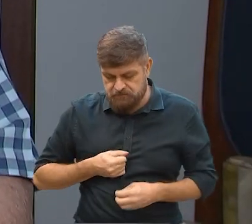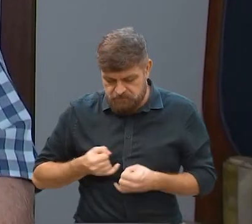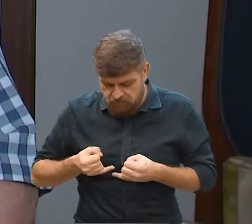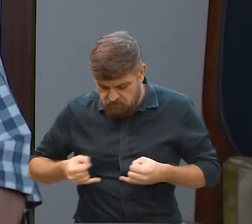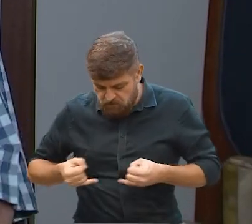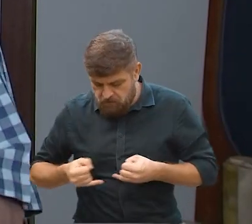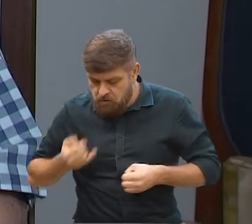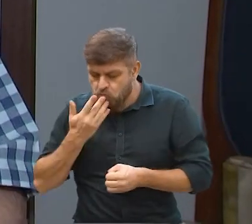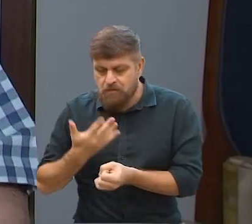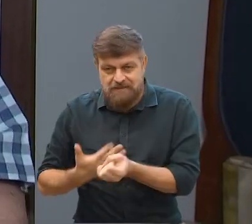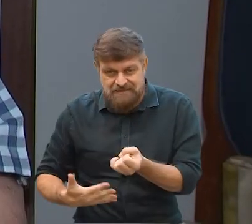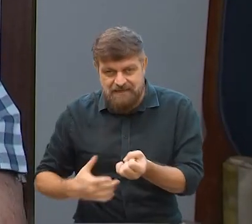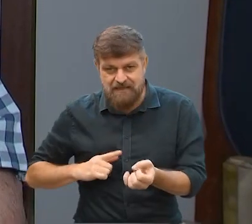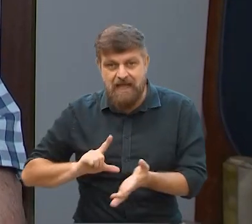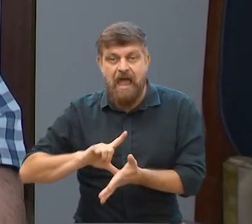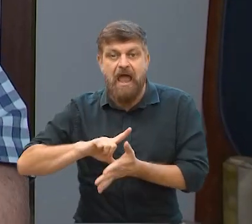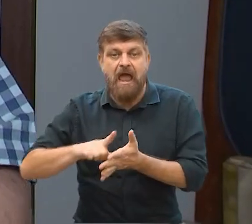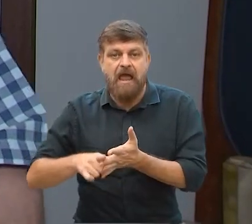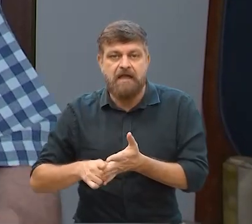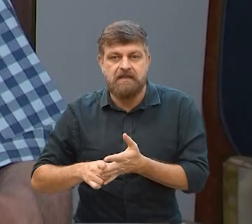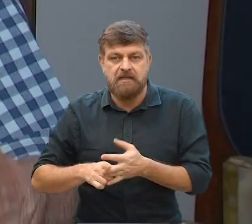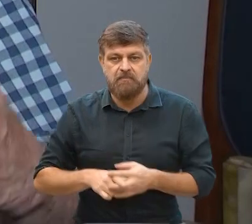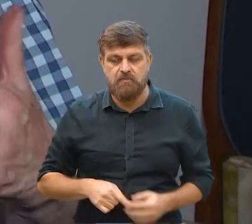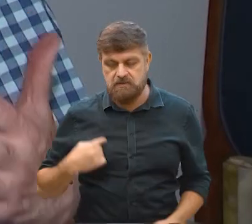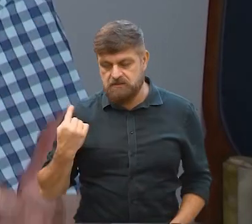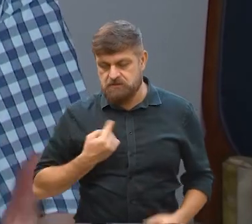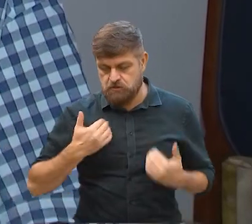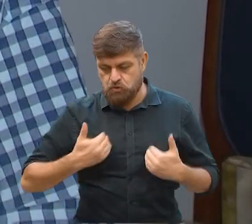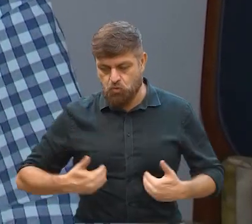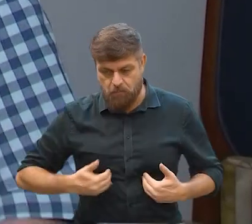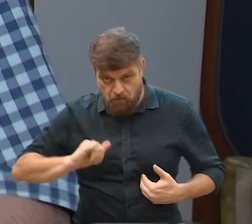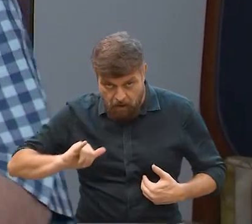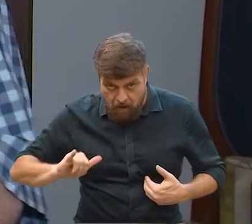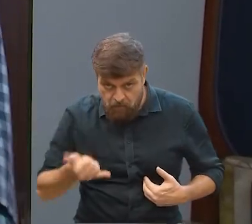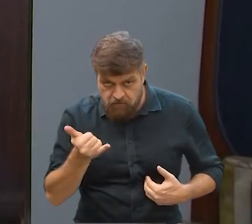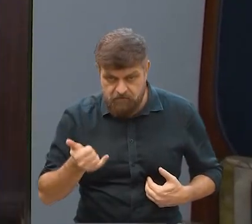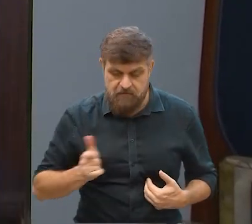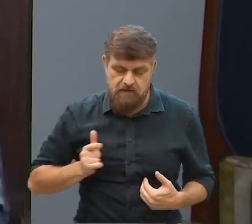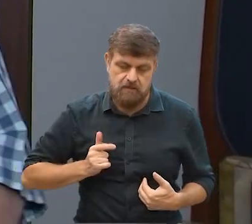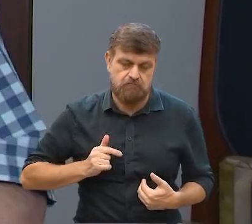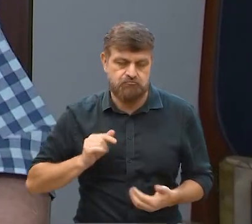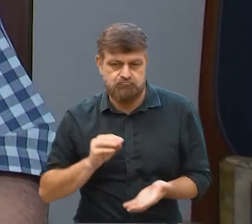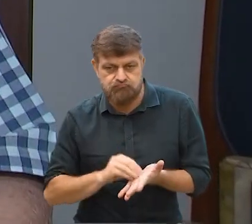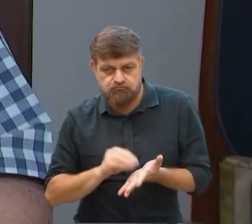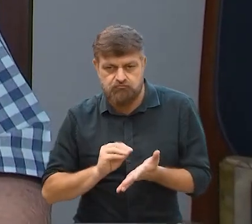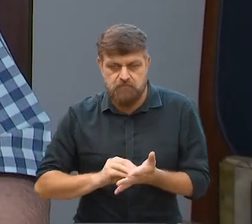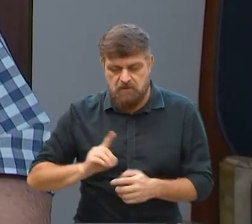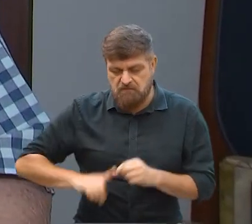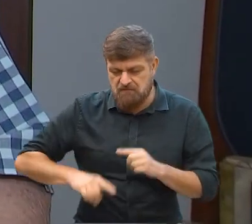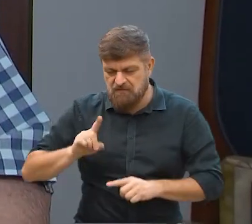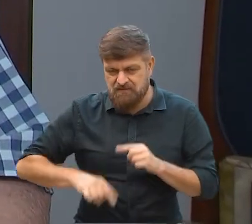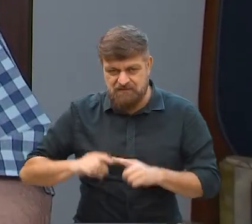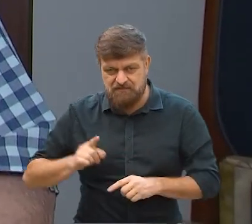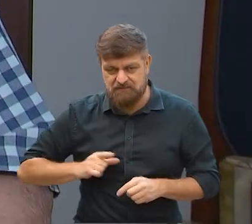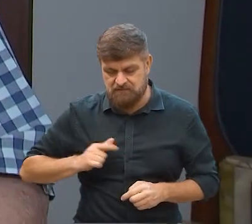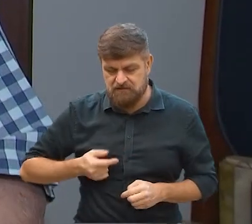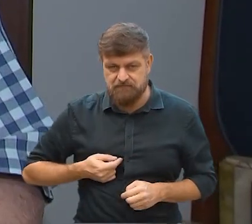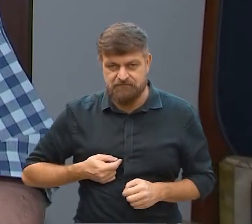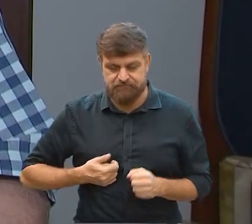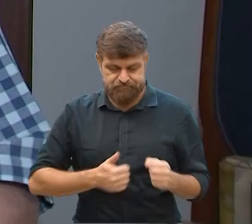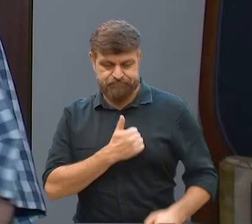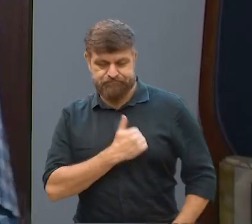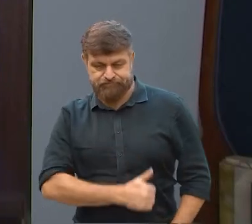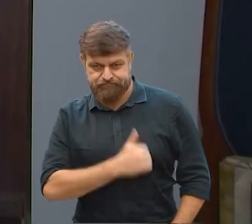via sanguínea, e por fim, eliminação. Tudo aquilo que não é aproveitado, fim de nutrientes, líquidos das secreções